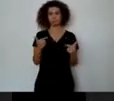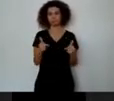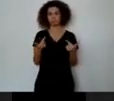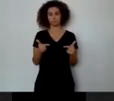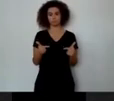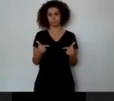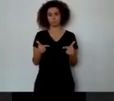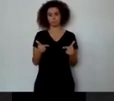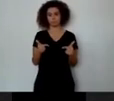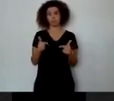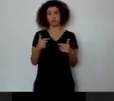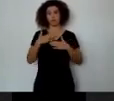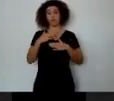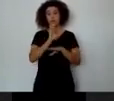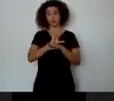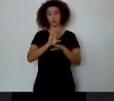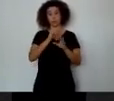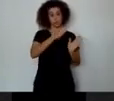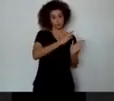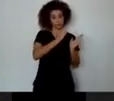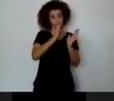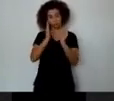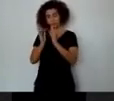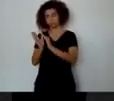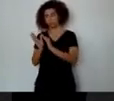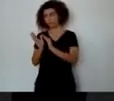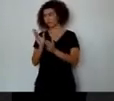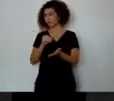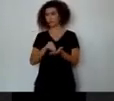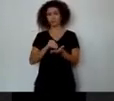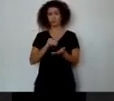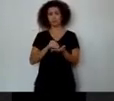E durante o curso eu nunca vi isso ser questionado, assim.